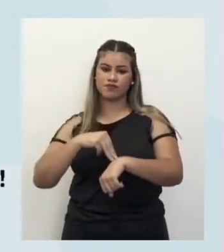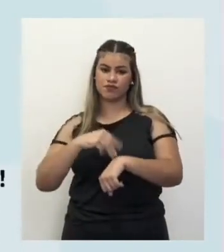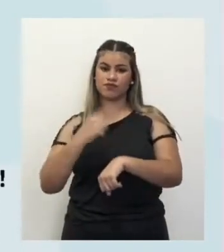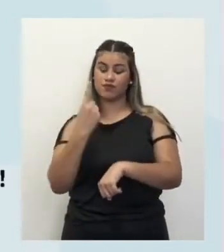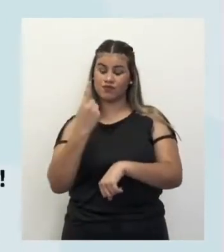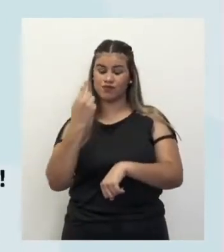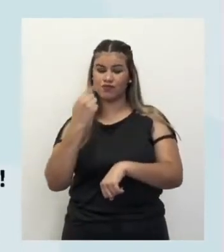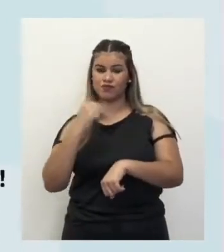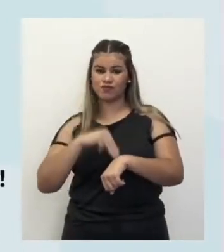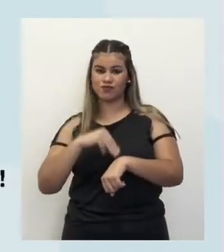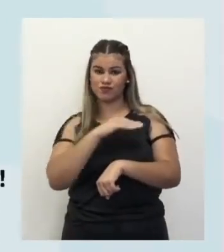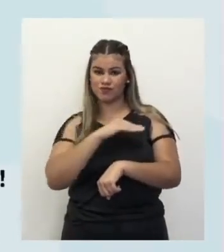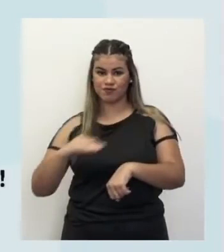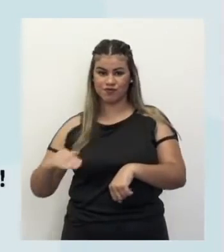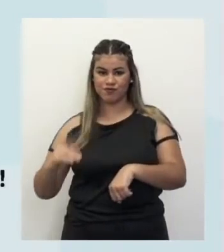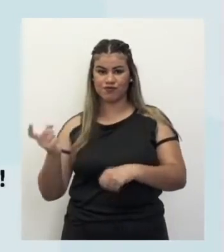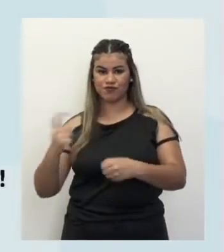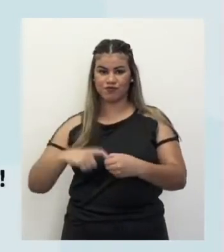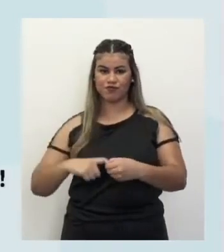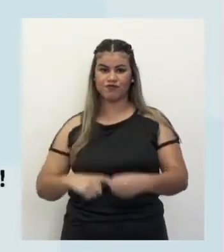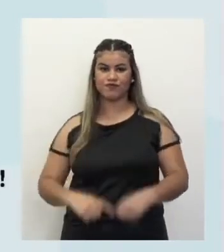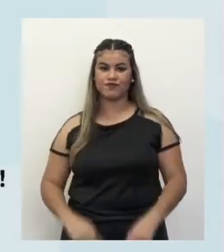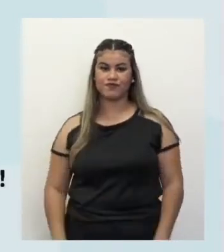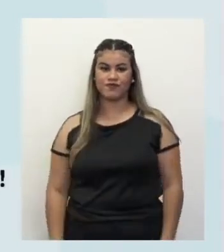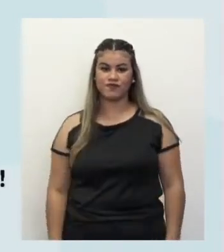e nós já retornamos.